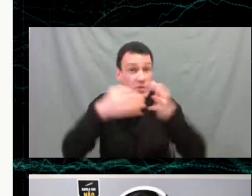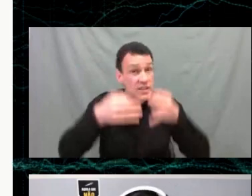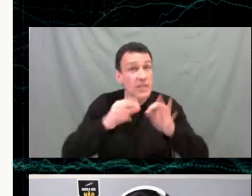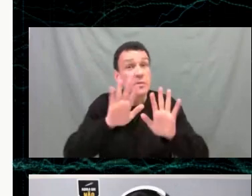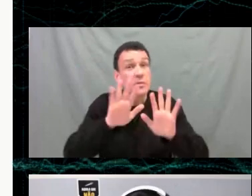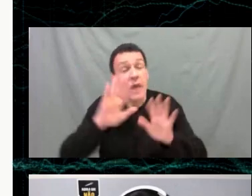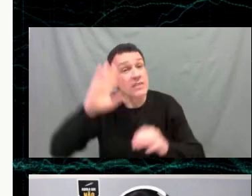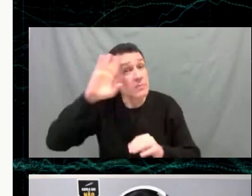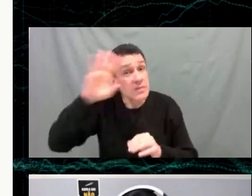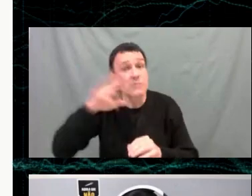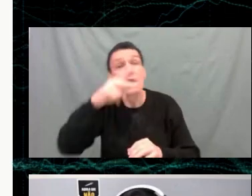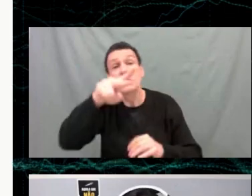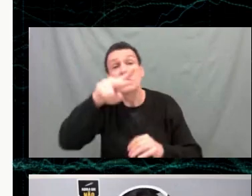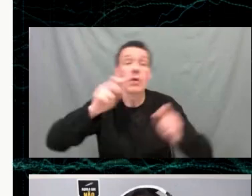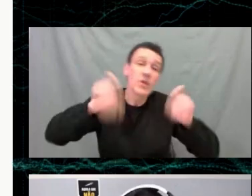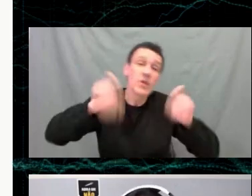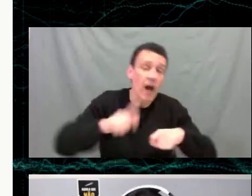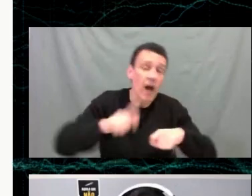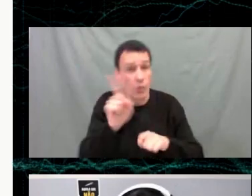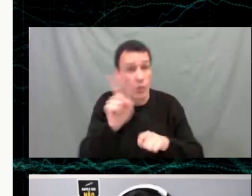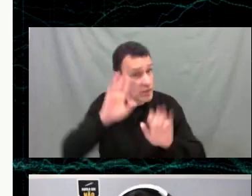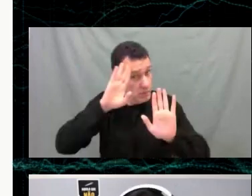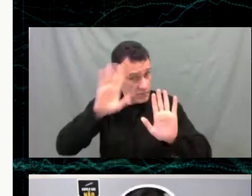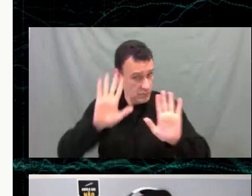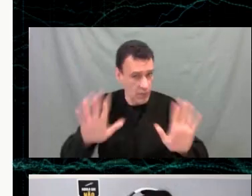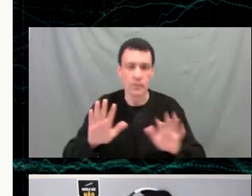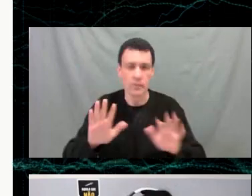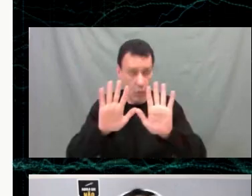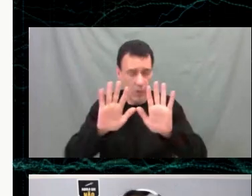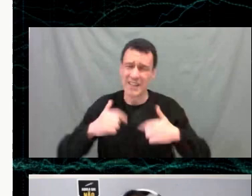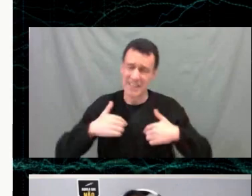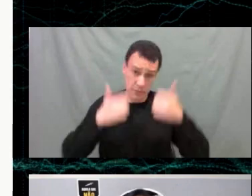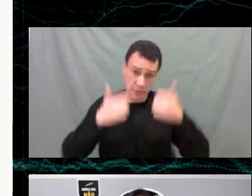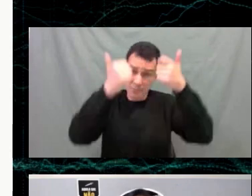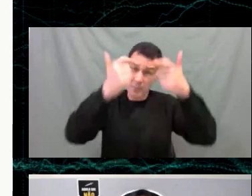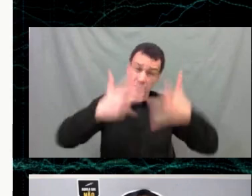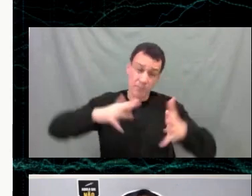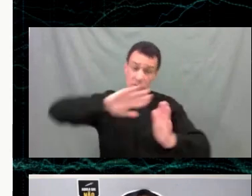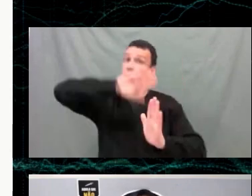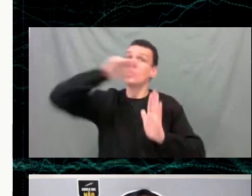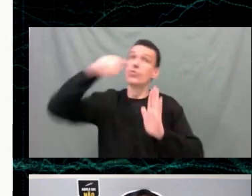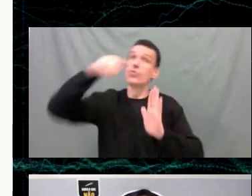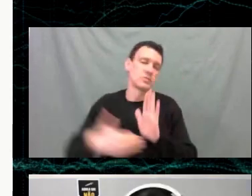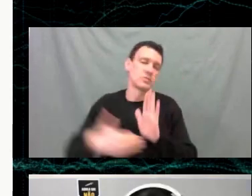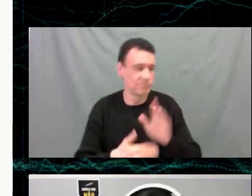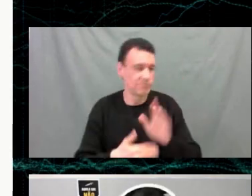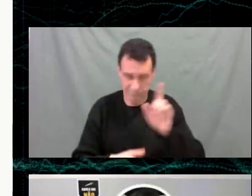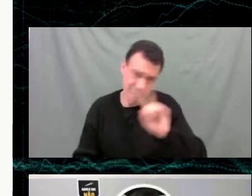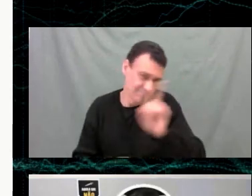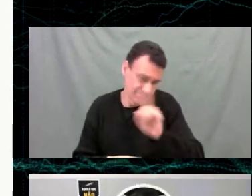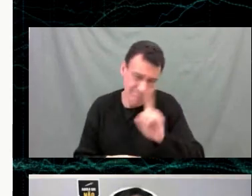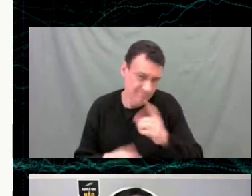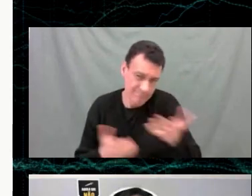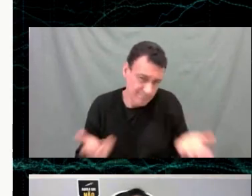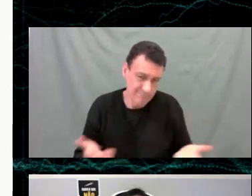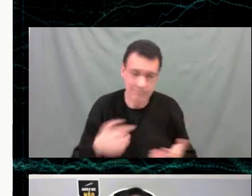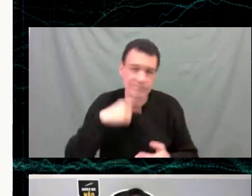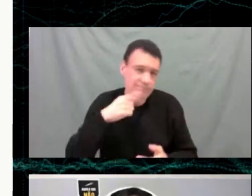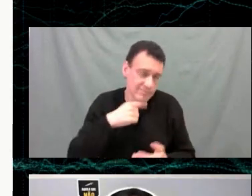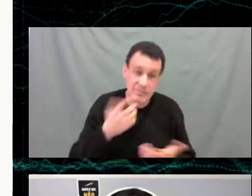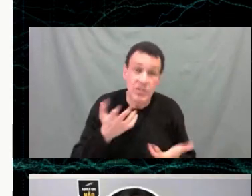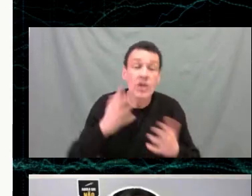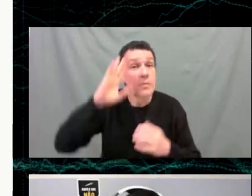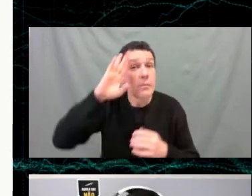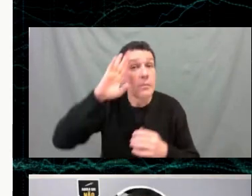causa dessas boas práticas. Claro que aqui eu não estou trazendo tudo, eu estou trazendo apenas experiências que são muito comuns e coisas, por exemplo, que